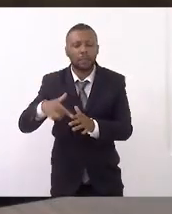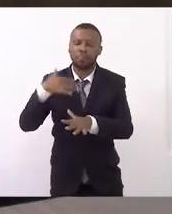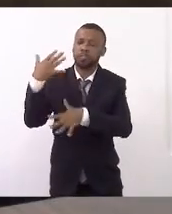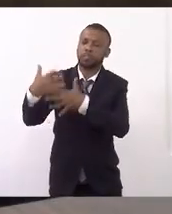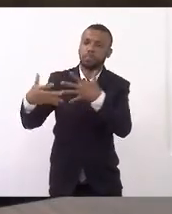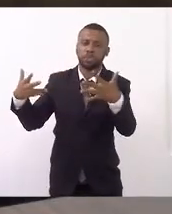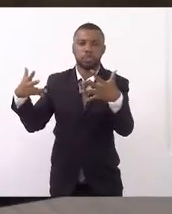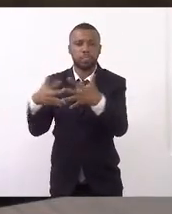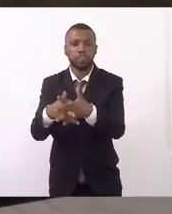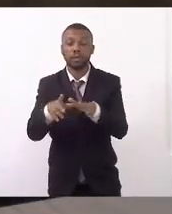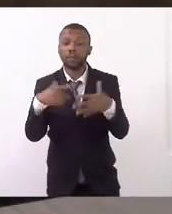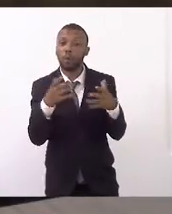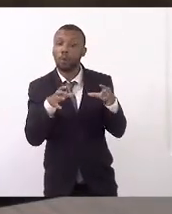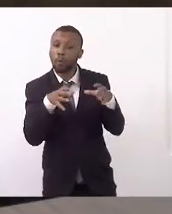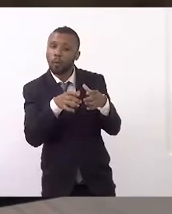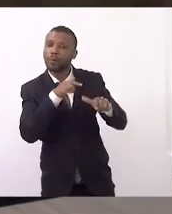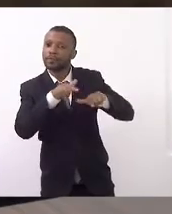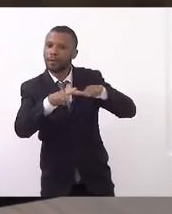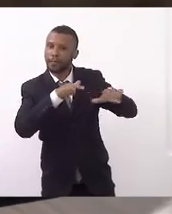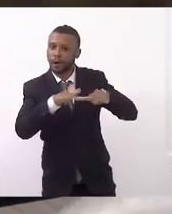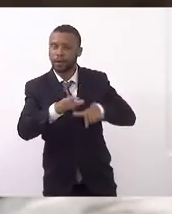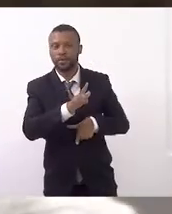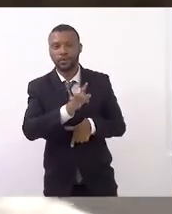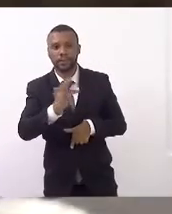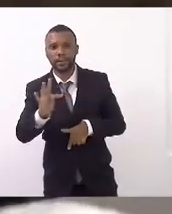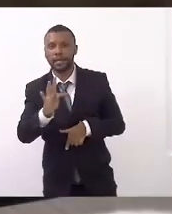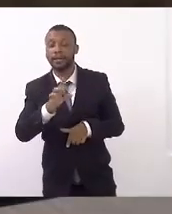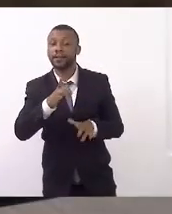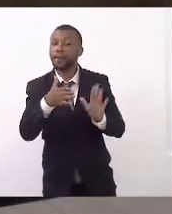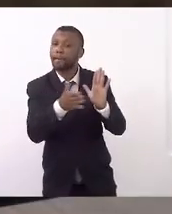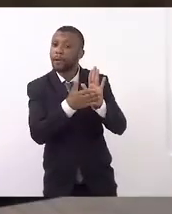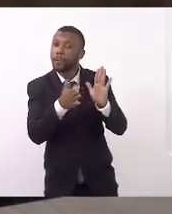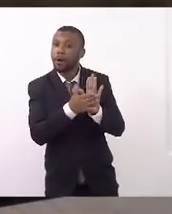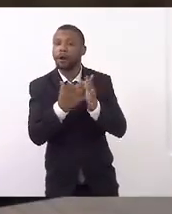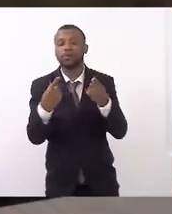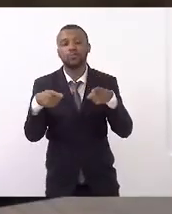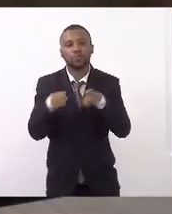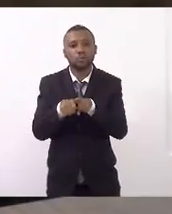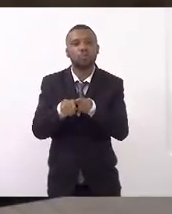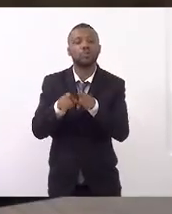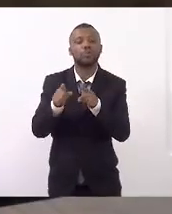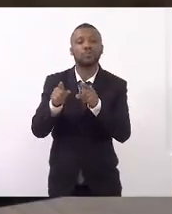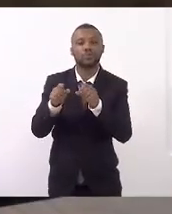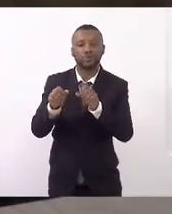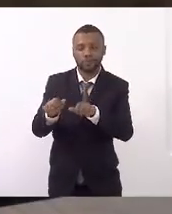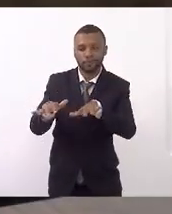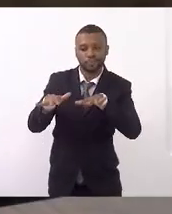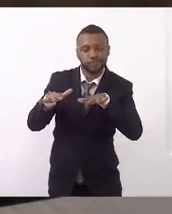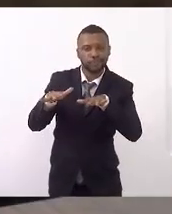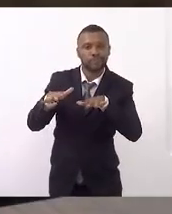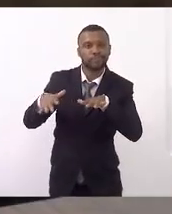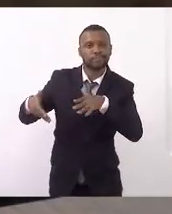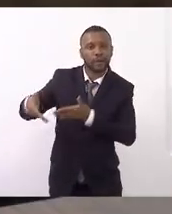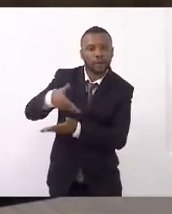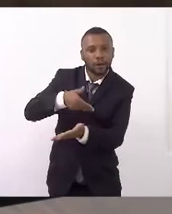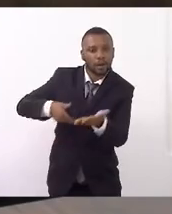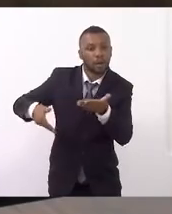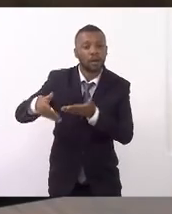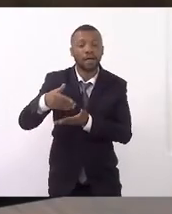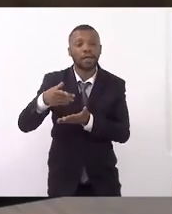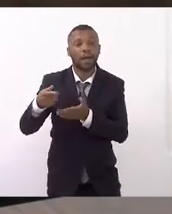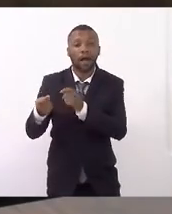propôs, juntamente com o parlamento, justamente a ajustar essas pontas que estavam eventualmente